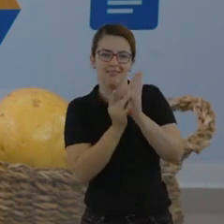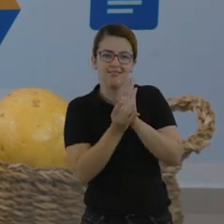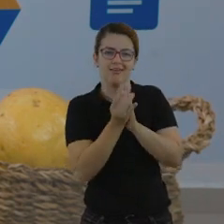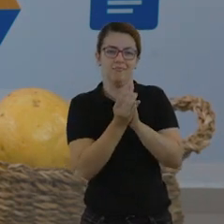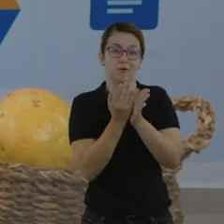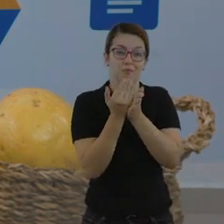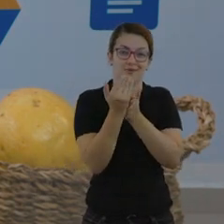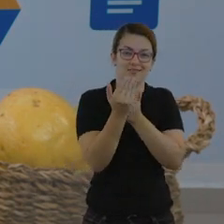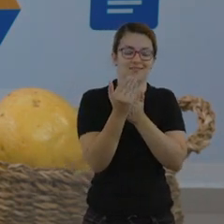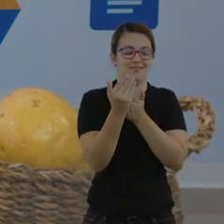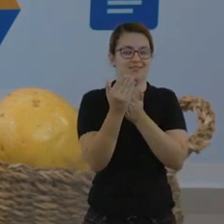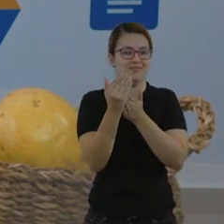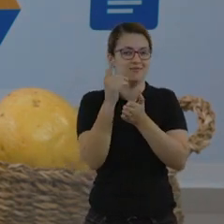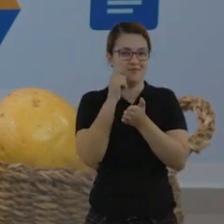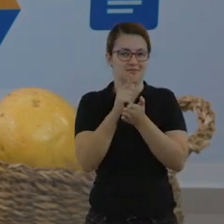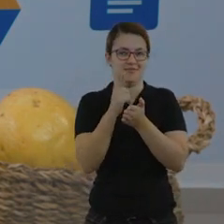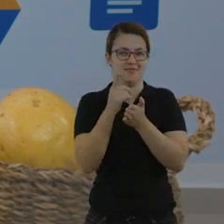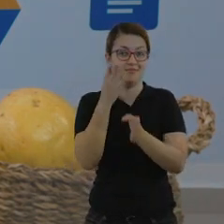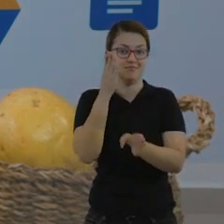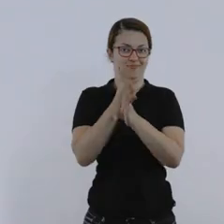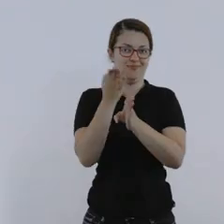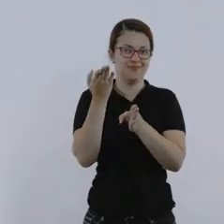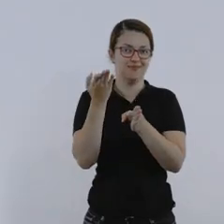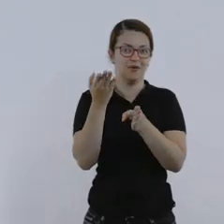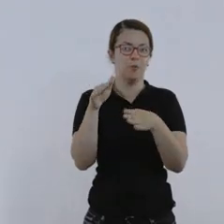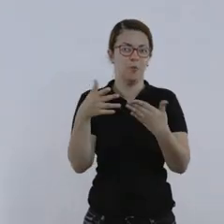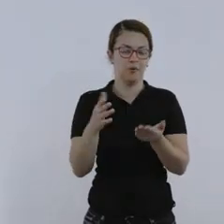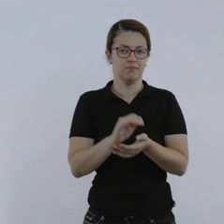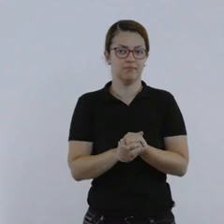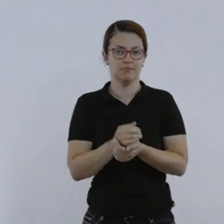criança começar a acertar. Então, por exemplo, você coloca lá.